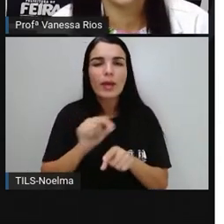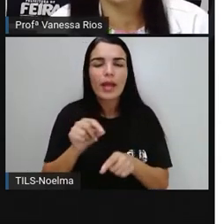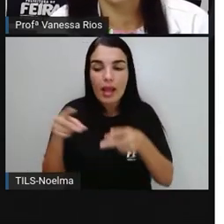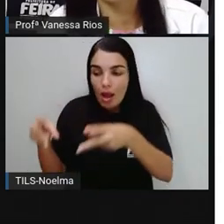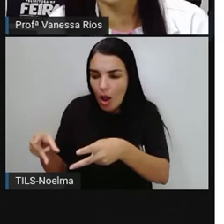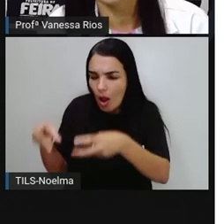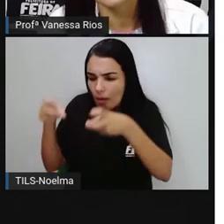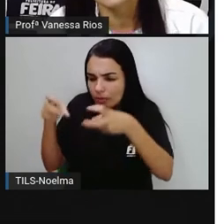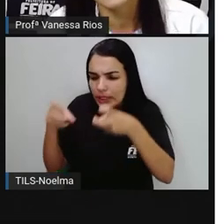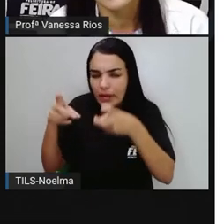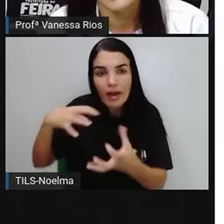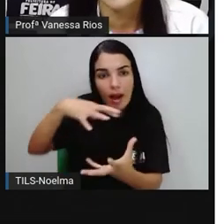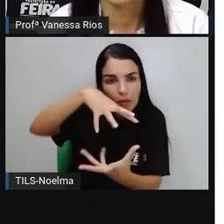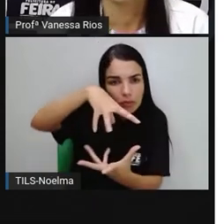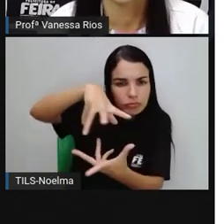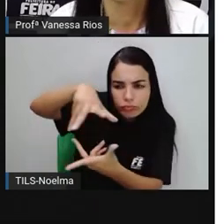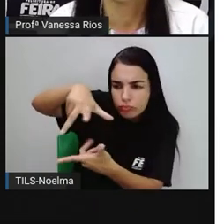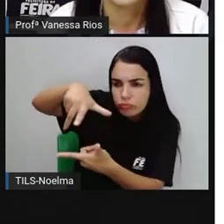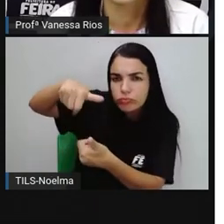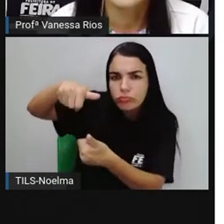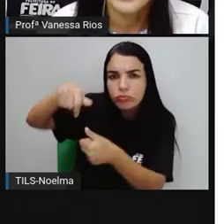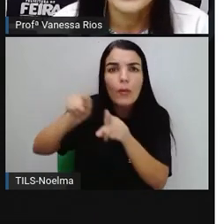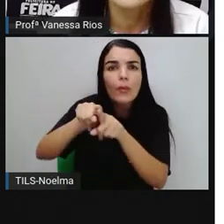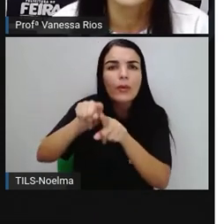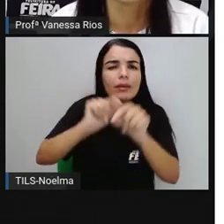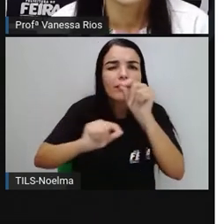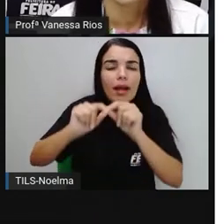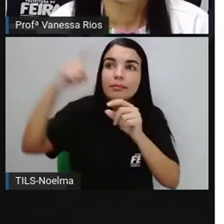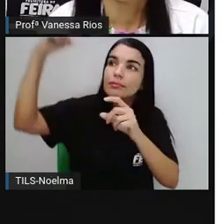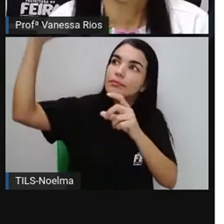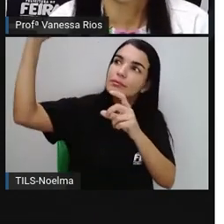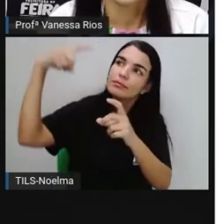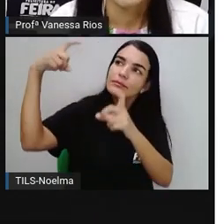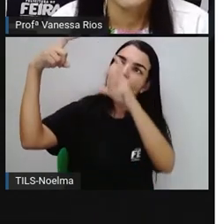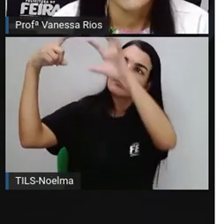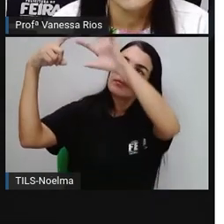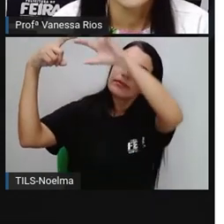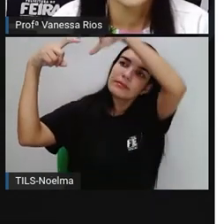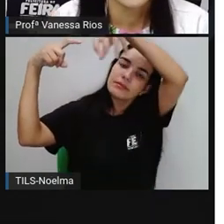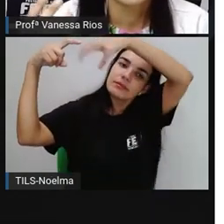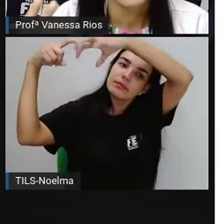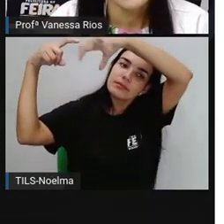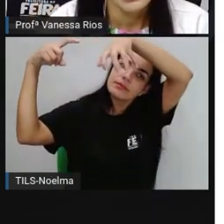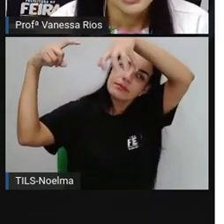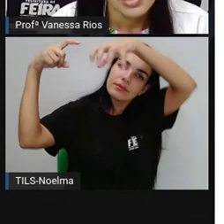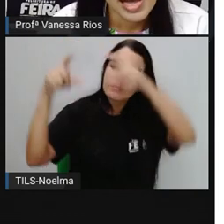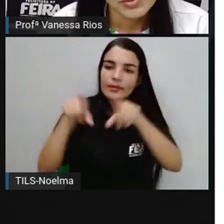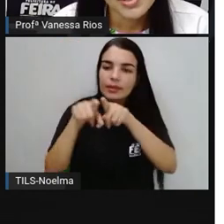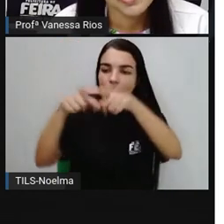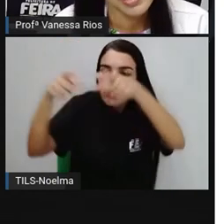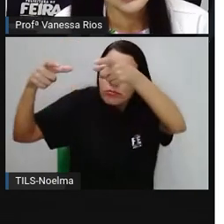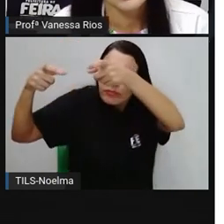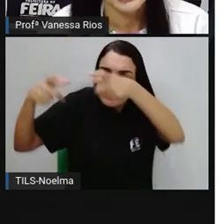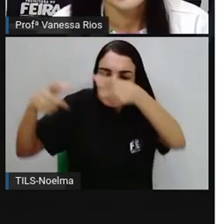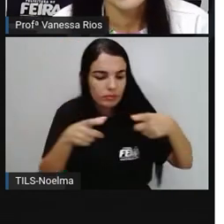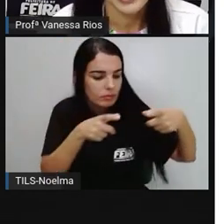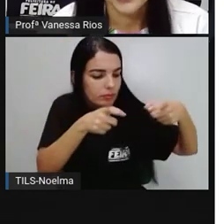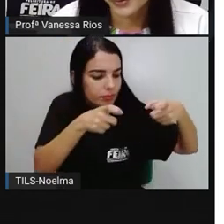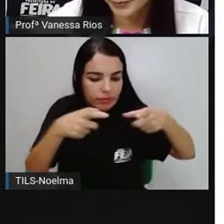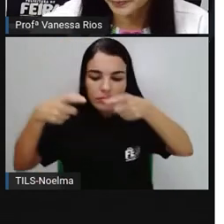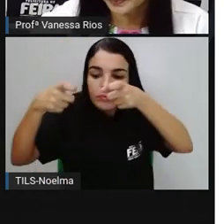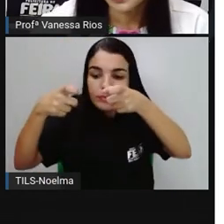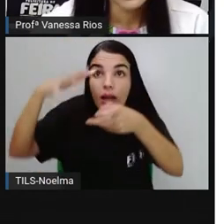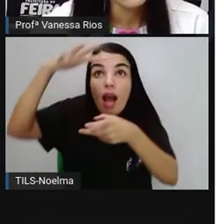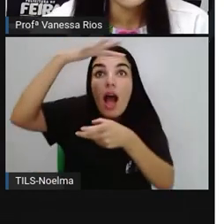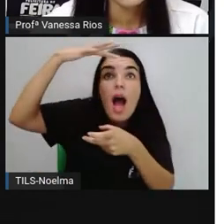o próprio continente, né, através dos satélites, das fotografias tiradas lá do espaço, lá do